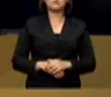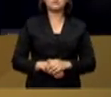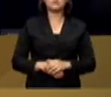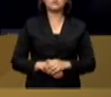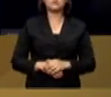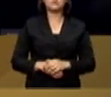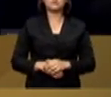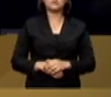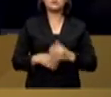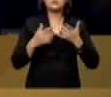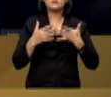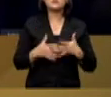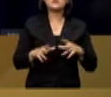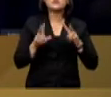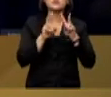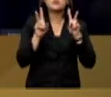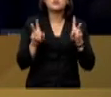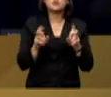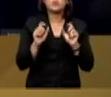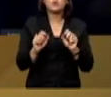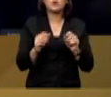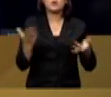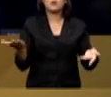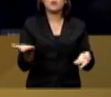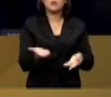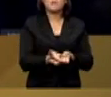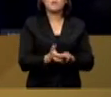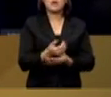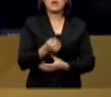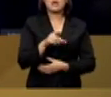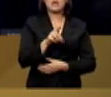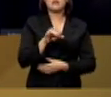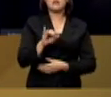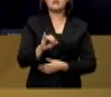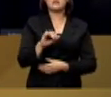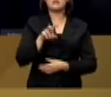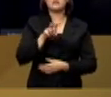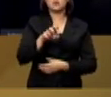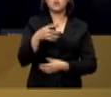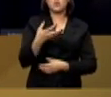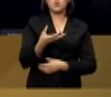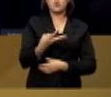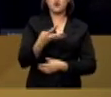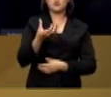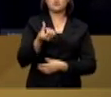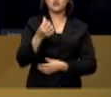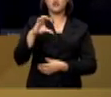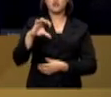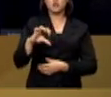fato específico relacionado aos autos da DIN 5469. Nos